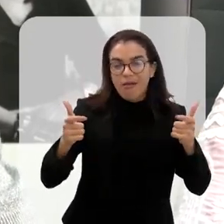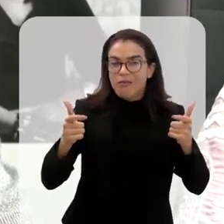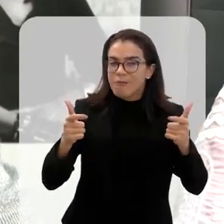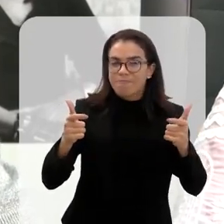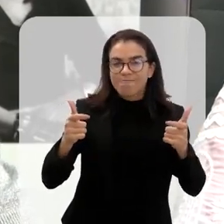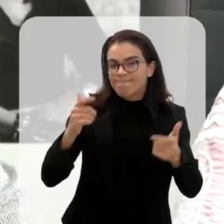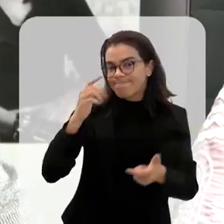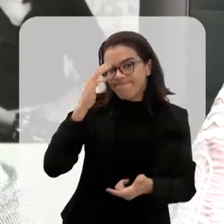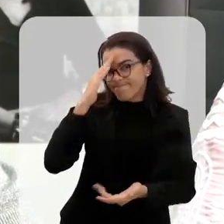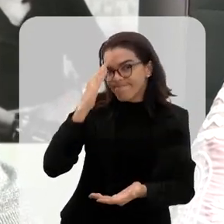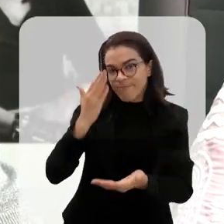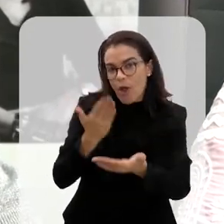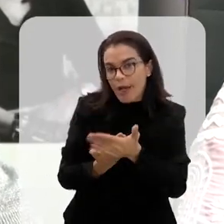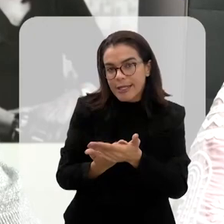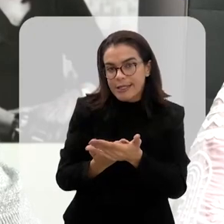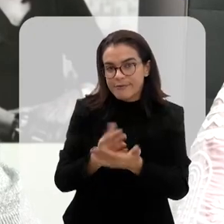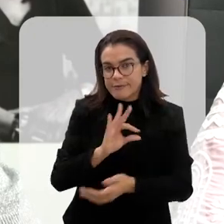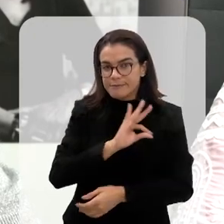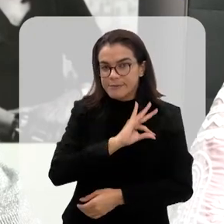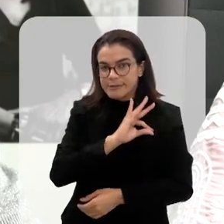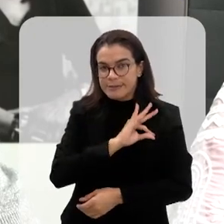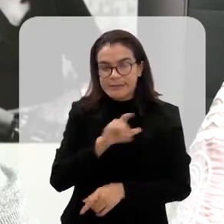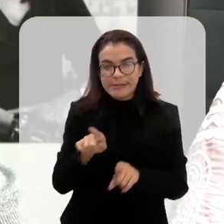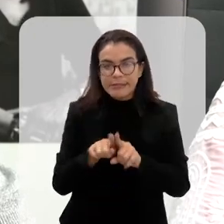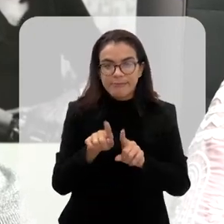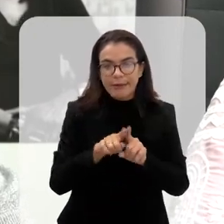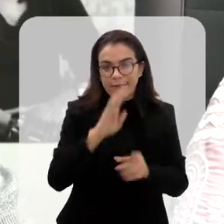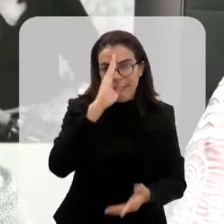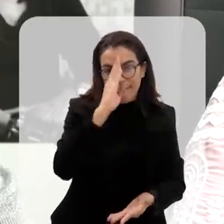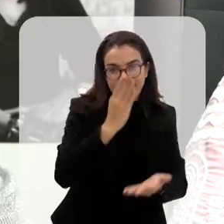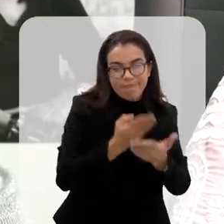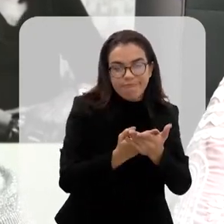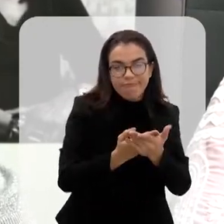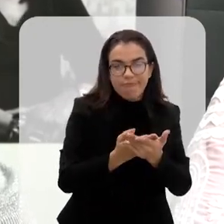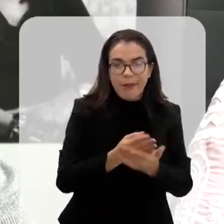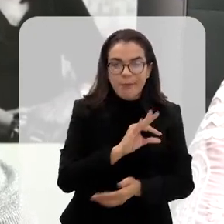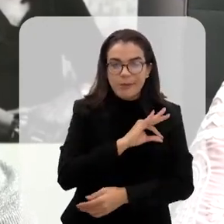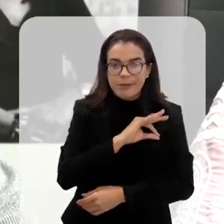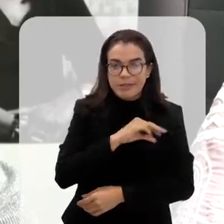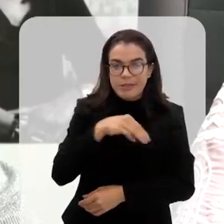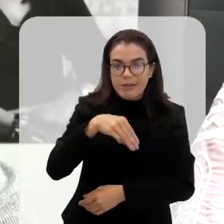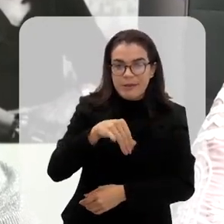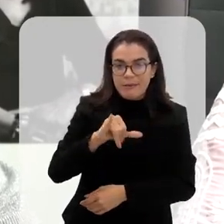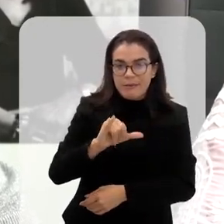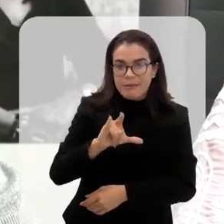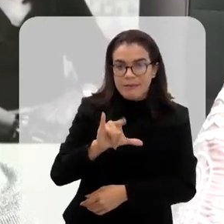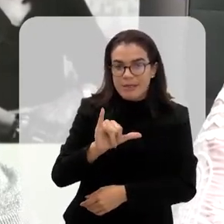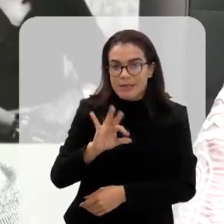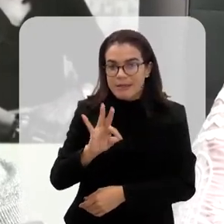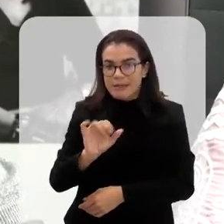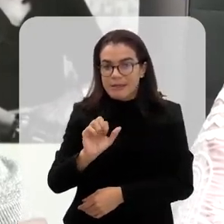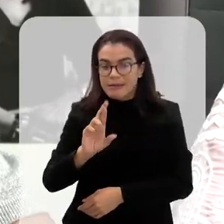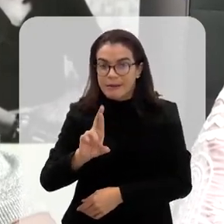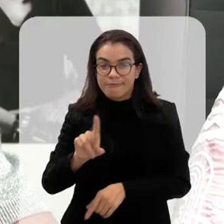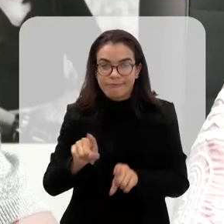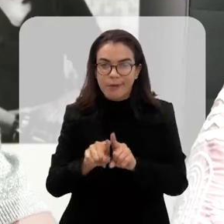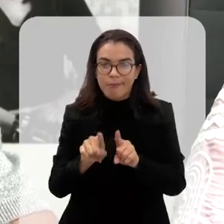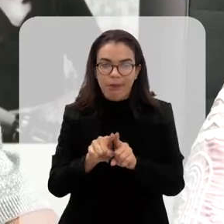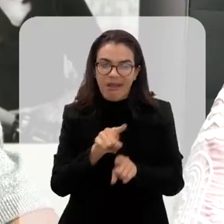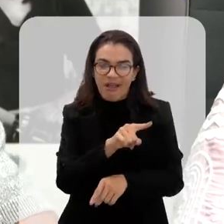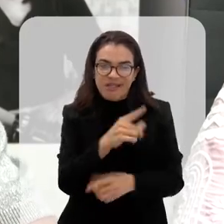não desacreditavam na força da polícia civil nem na força da polícia militar. No entanto, não acreditavam